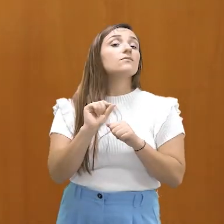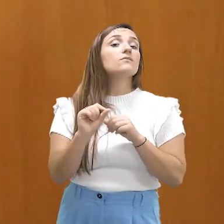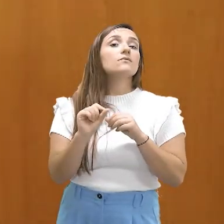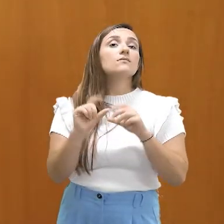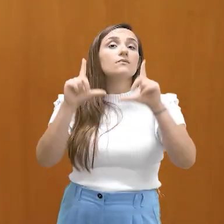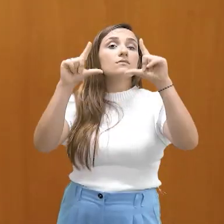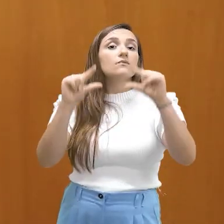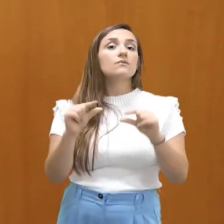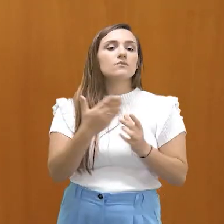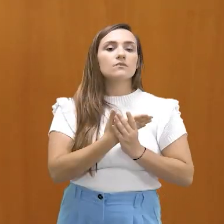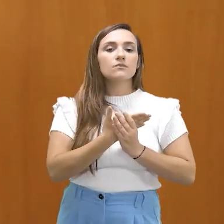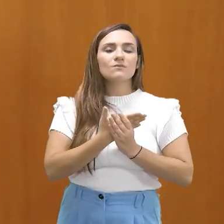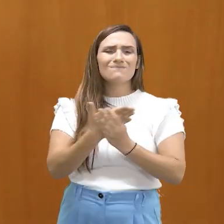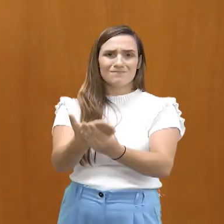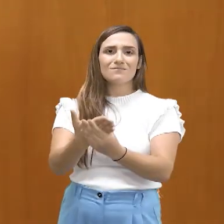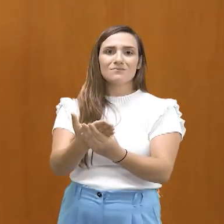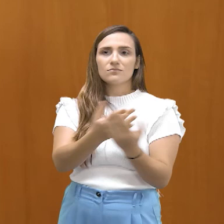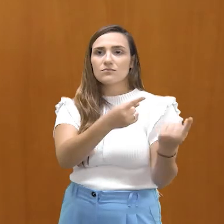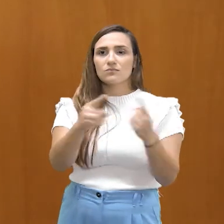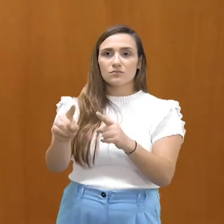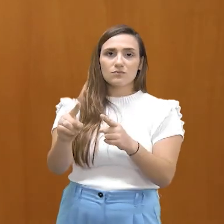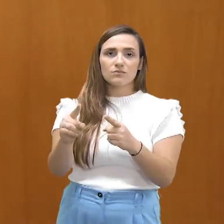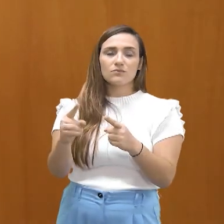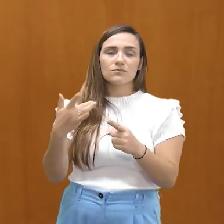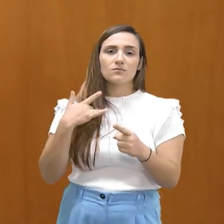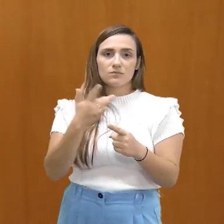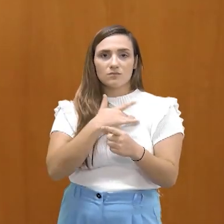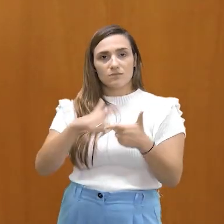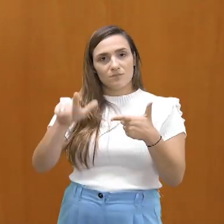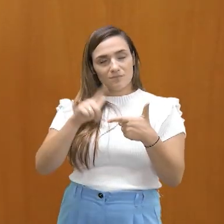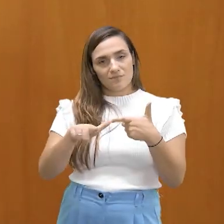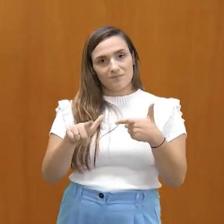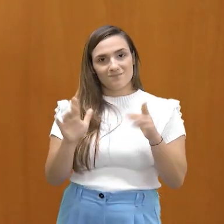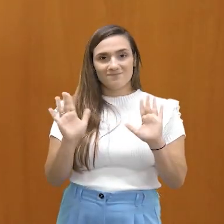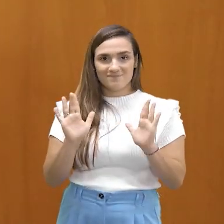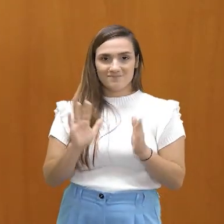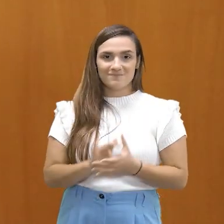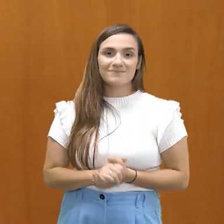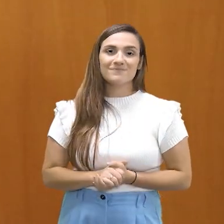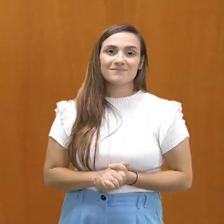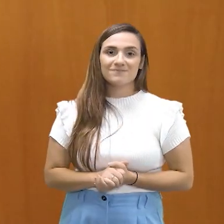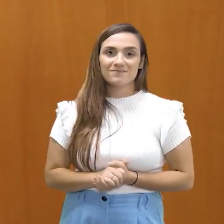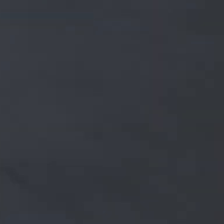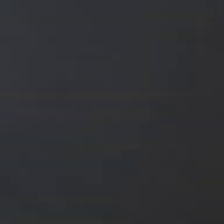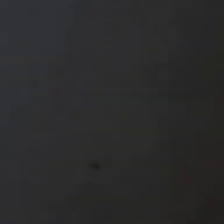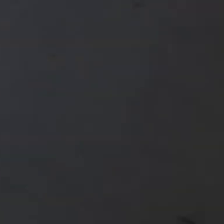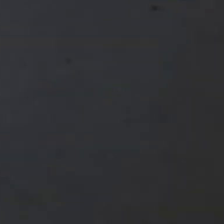Estado tem feito para diminuir a judicialização. Até lá!